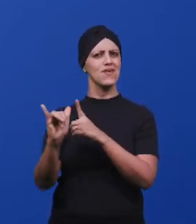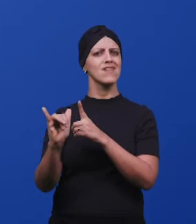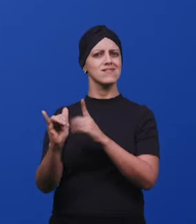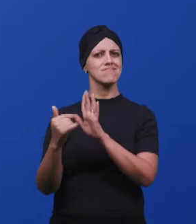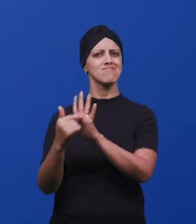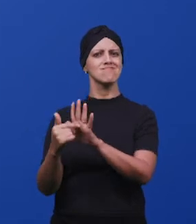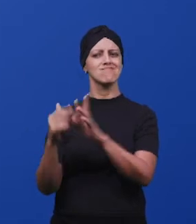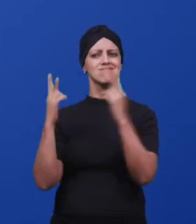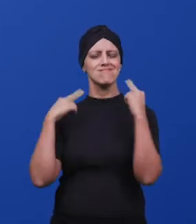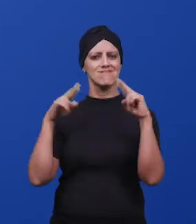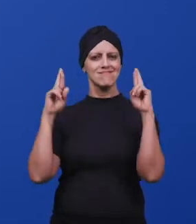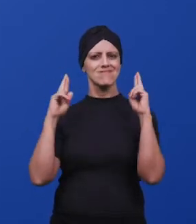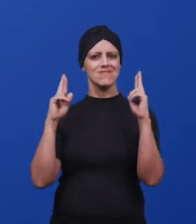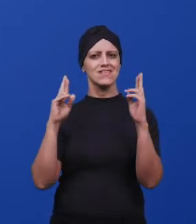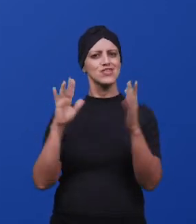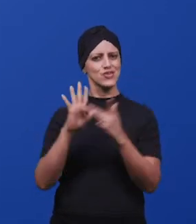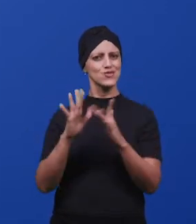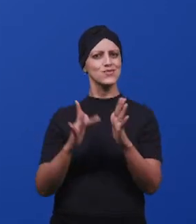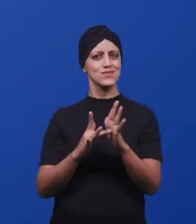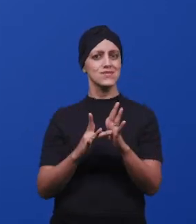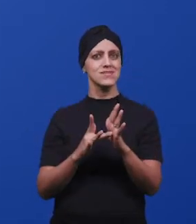né, ali como eles deveriam